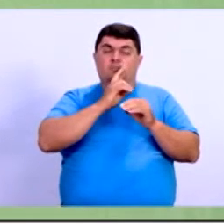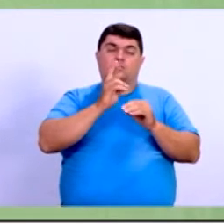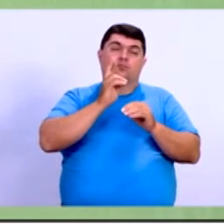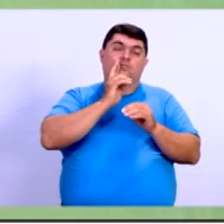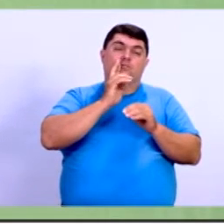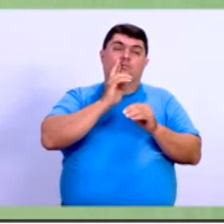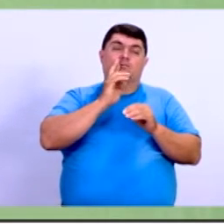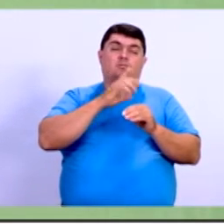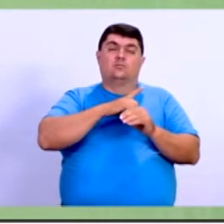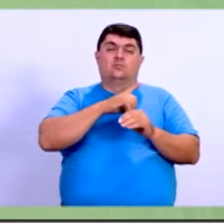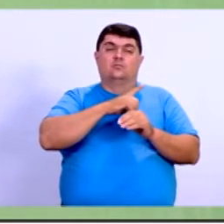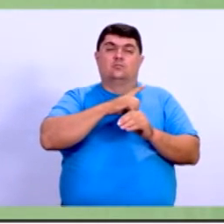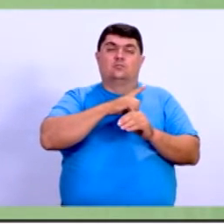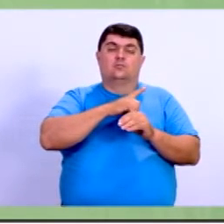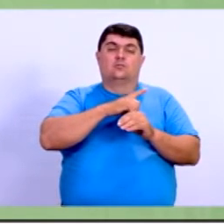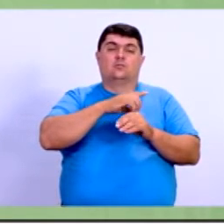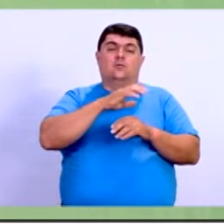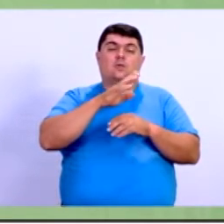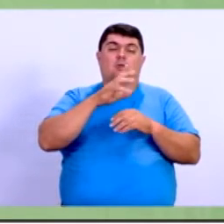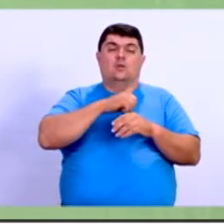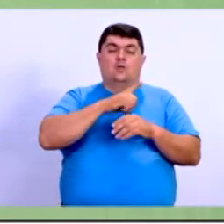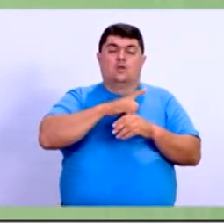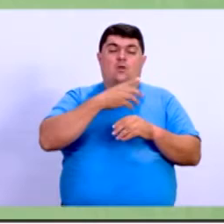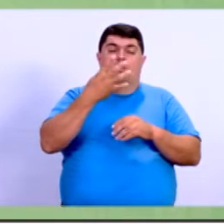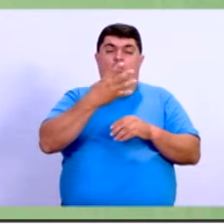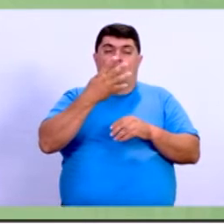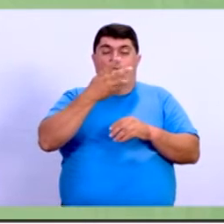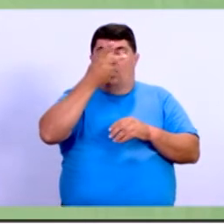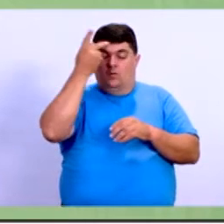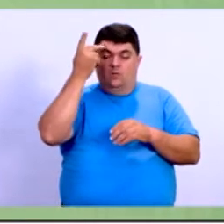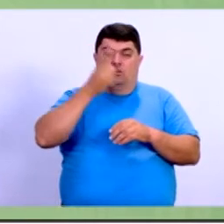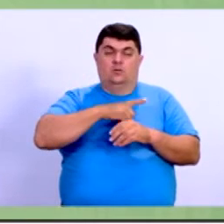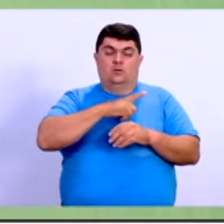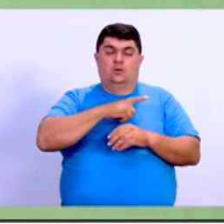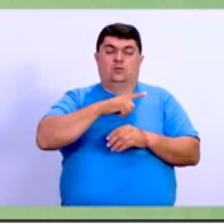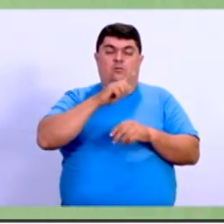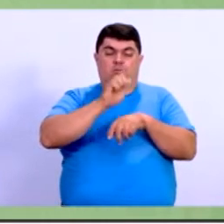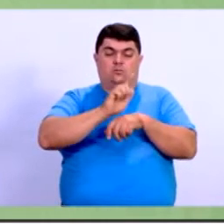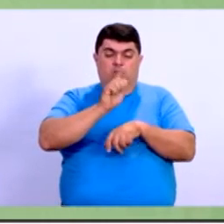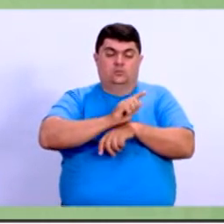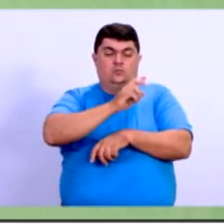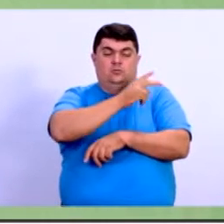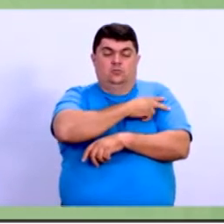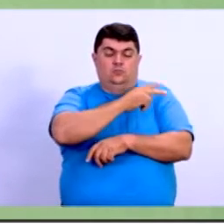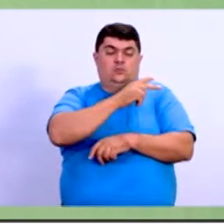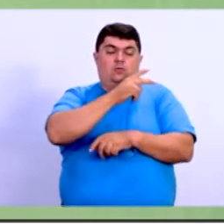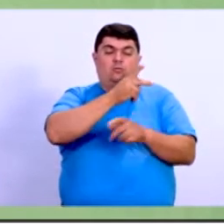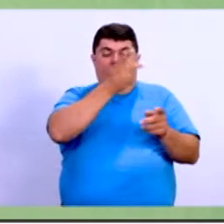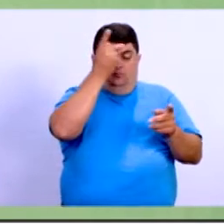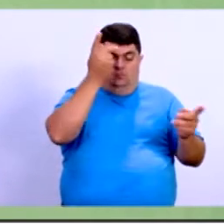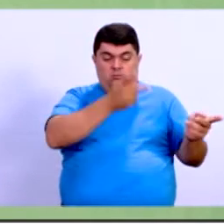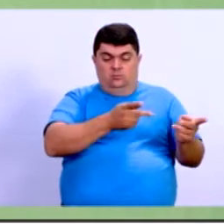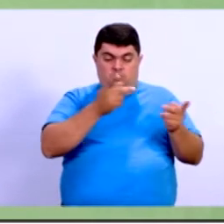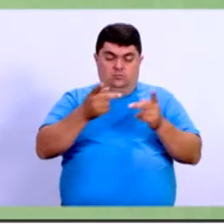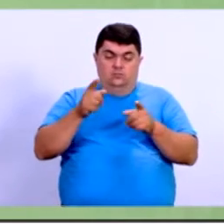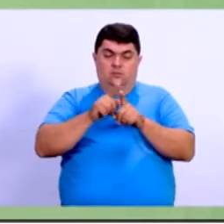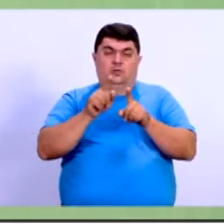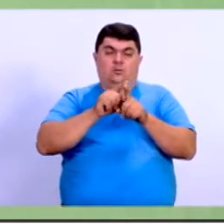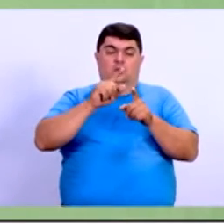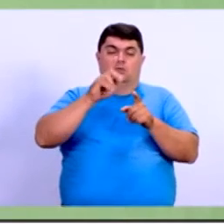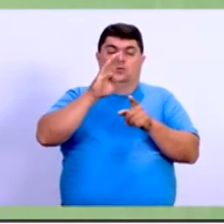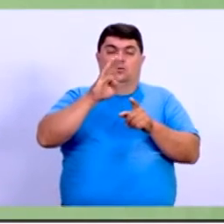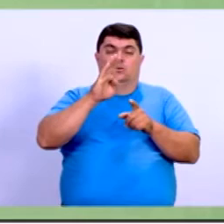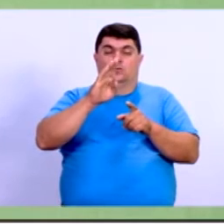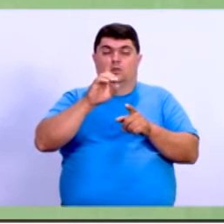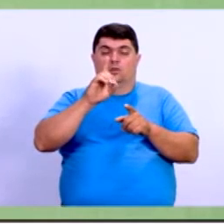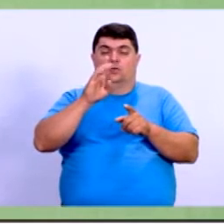tenho 4 atores, onde eu tenho o gerente, o chefe, o atendente e o sistema gerenciador de banco de dados. Tenho aqui no